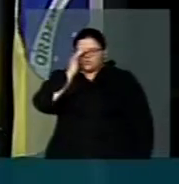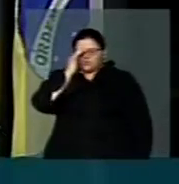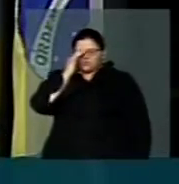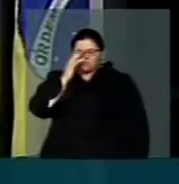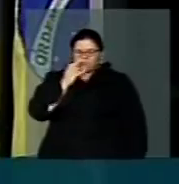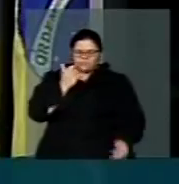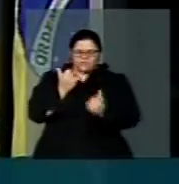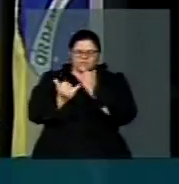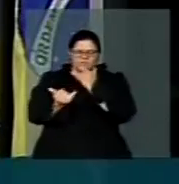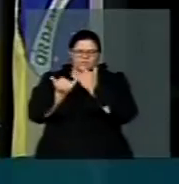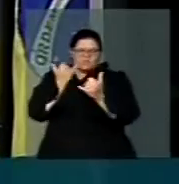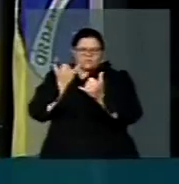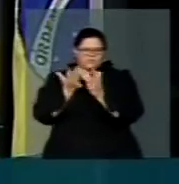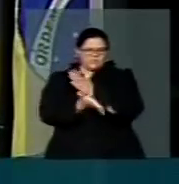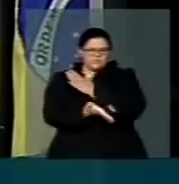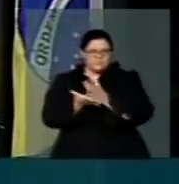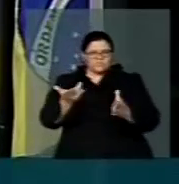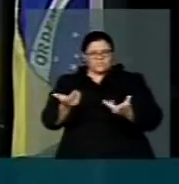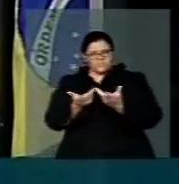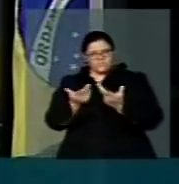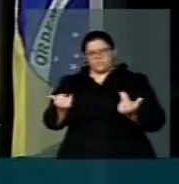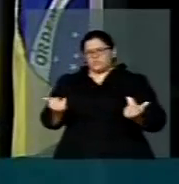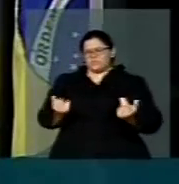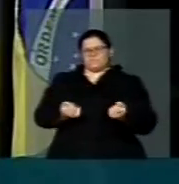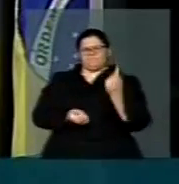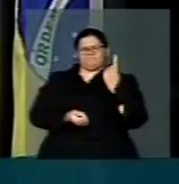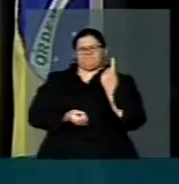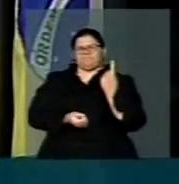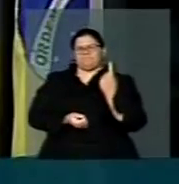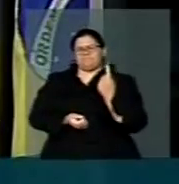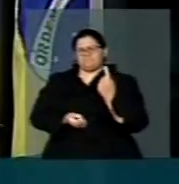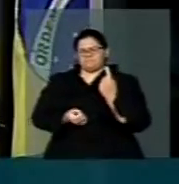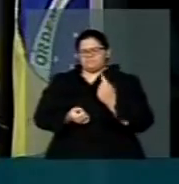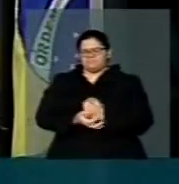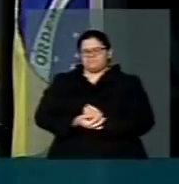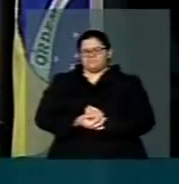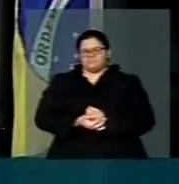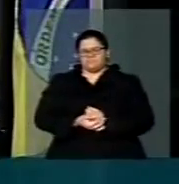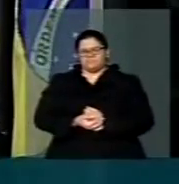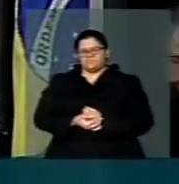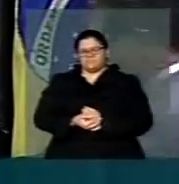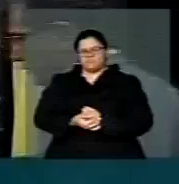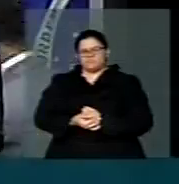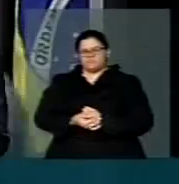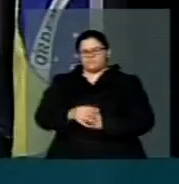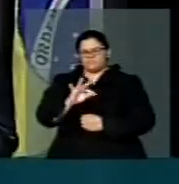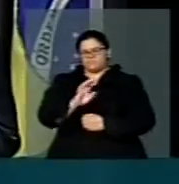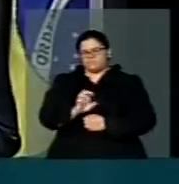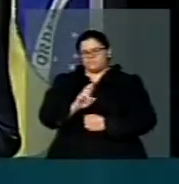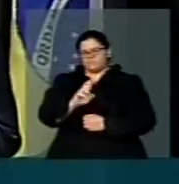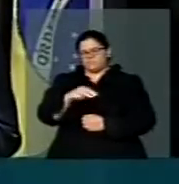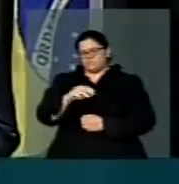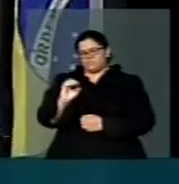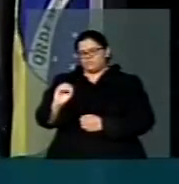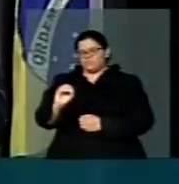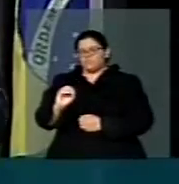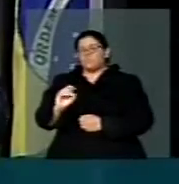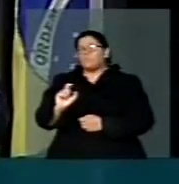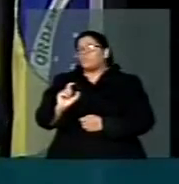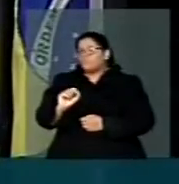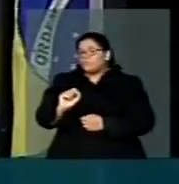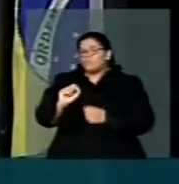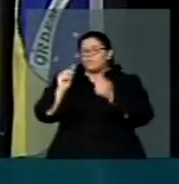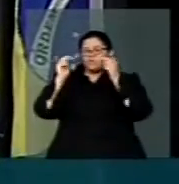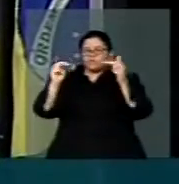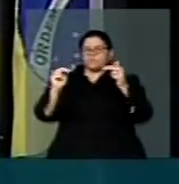Parece algumas situações absolutamente bizarras, e o termo é esse: